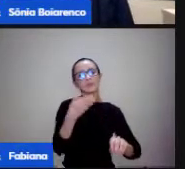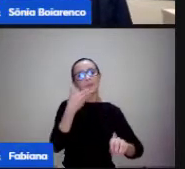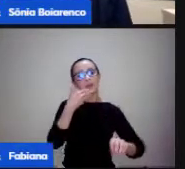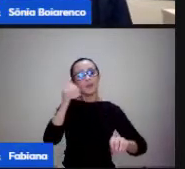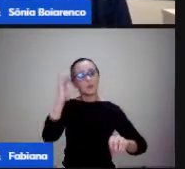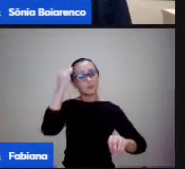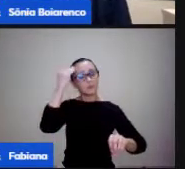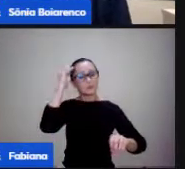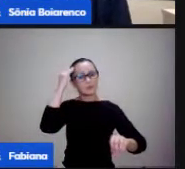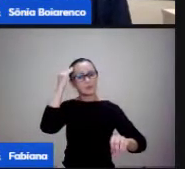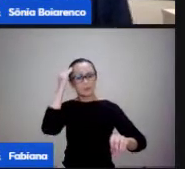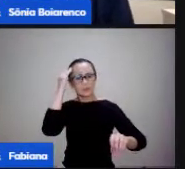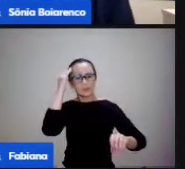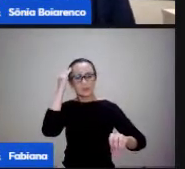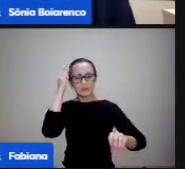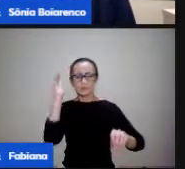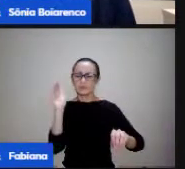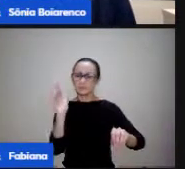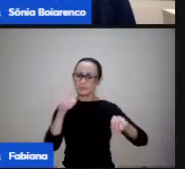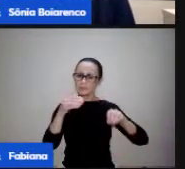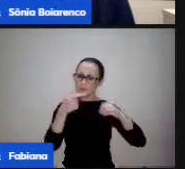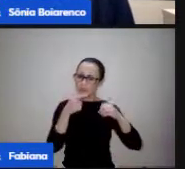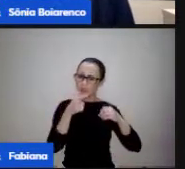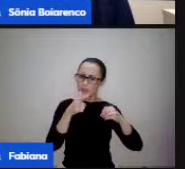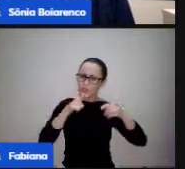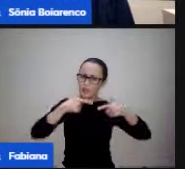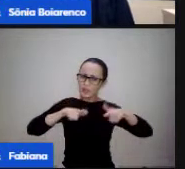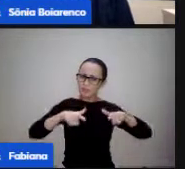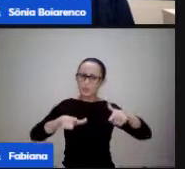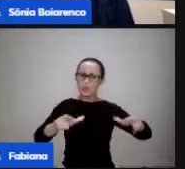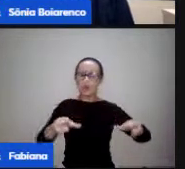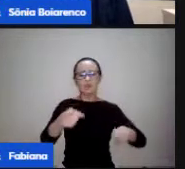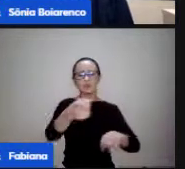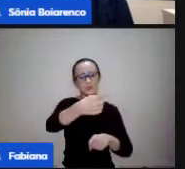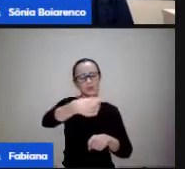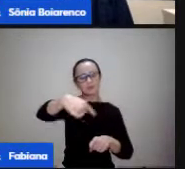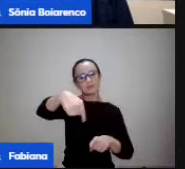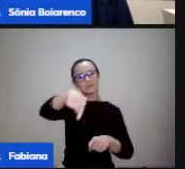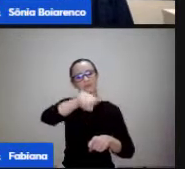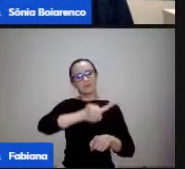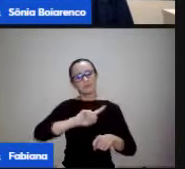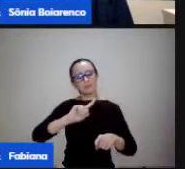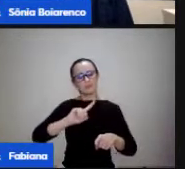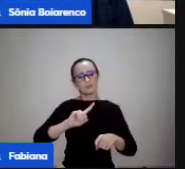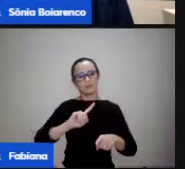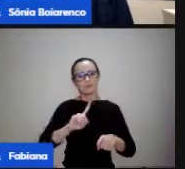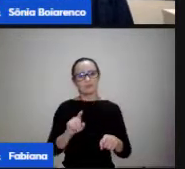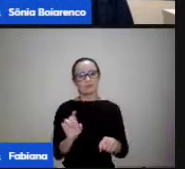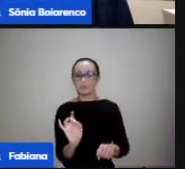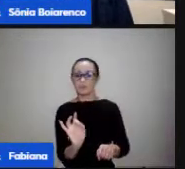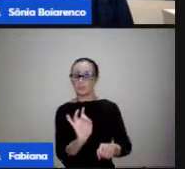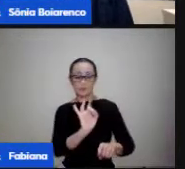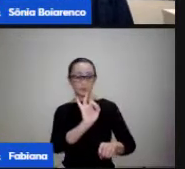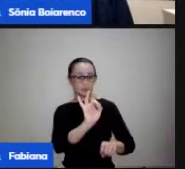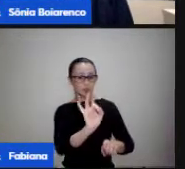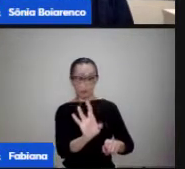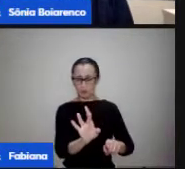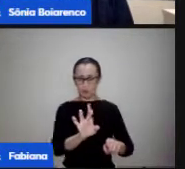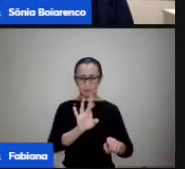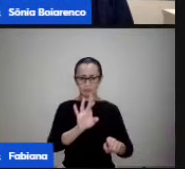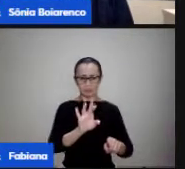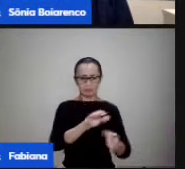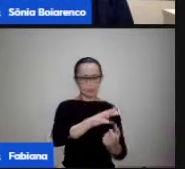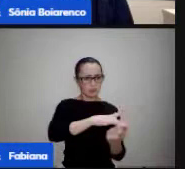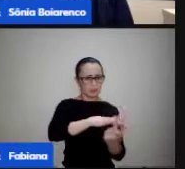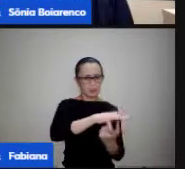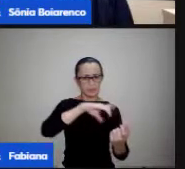querendo transmitir para vocês. Mas o letramento não tem relação apenas com a língua portuguesa, mas com